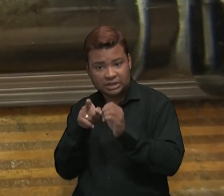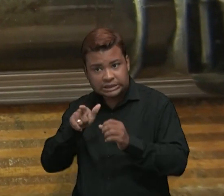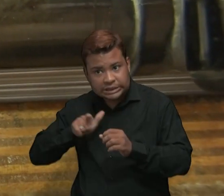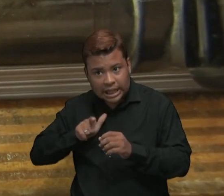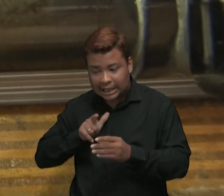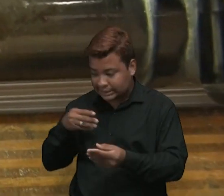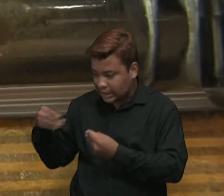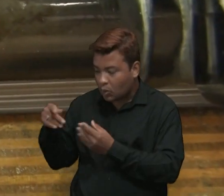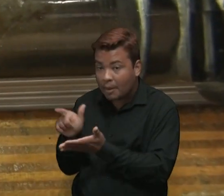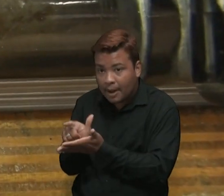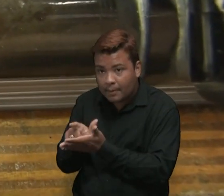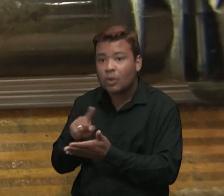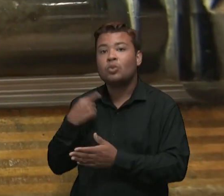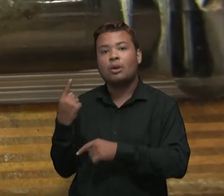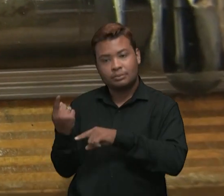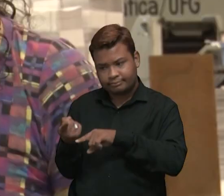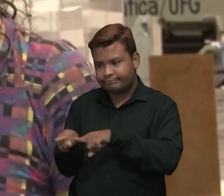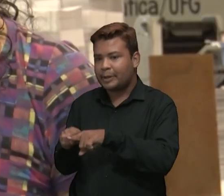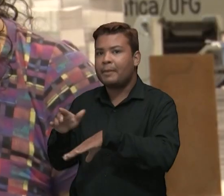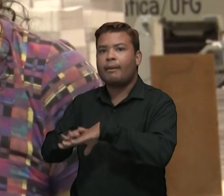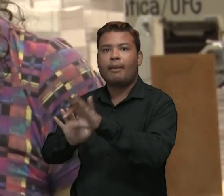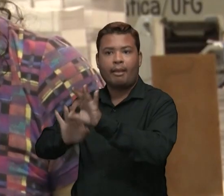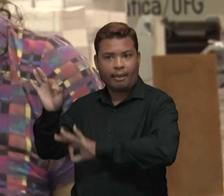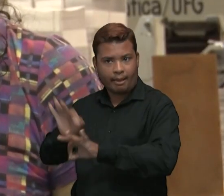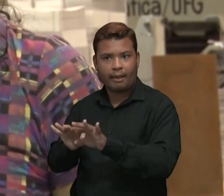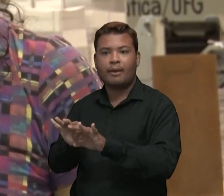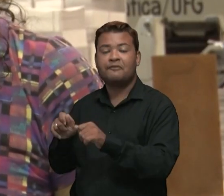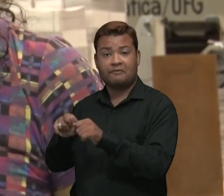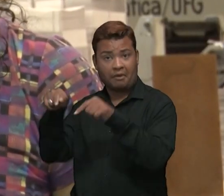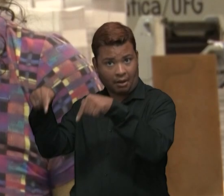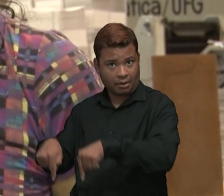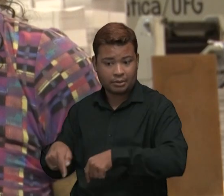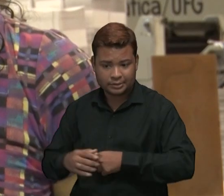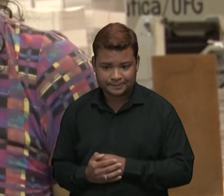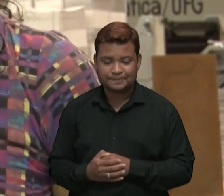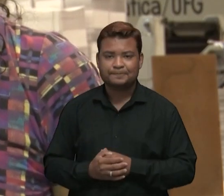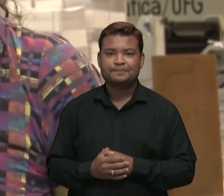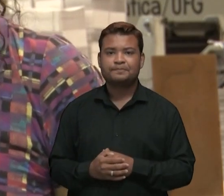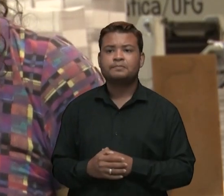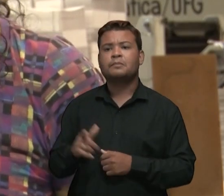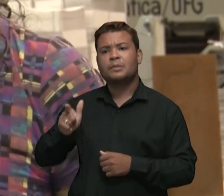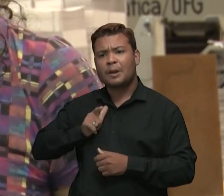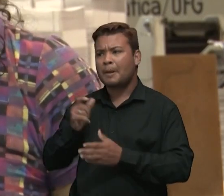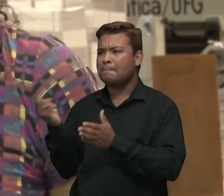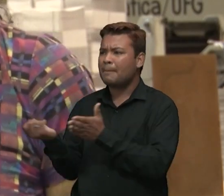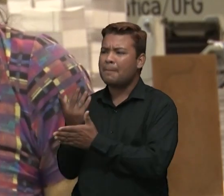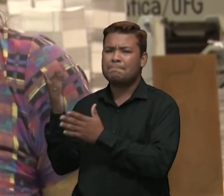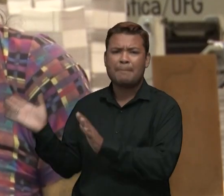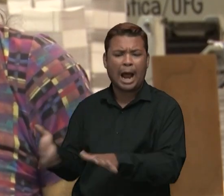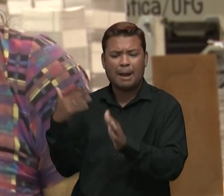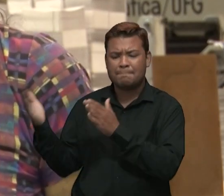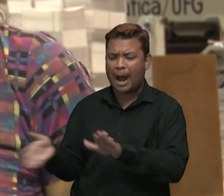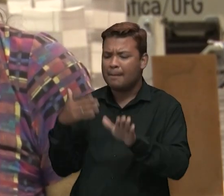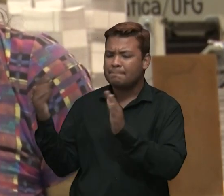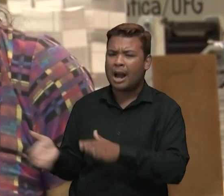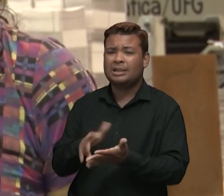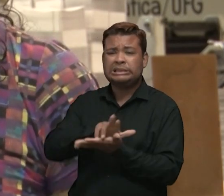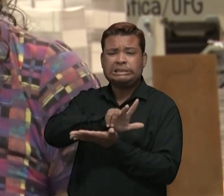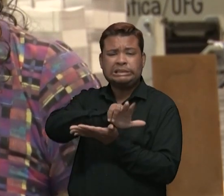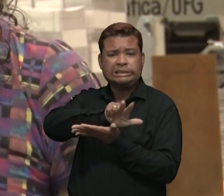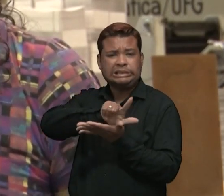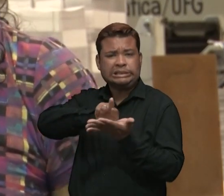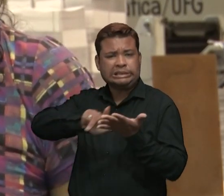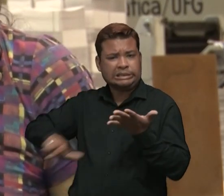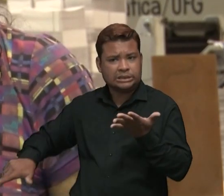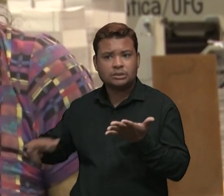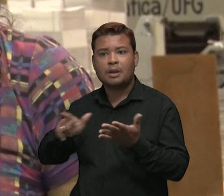são feitas aqui no SEGRAF. E, então, assim, a produção é bem diversificada, qualquer material gráfico